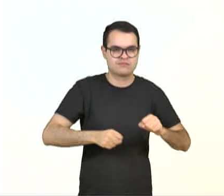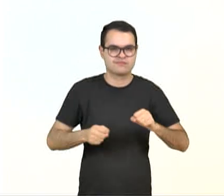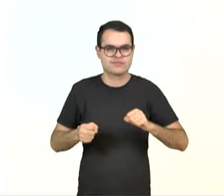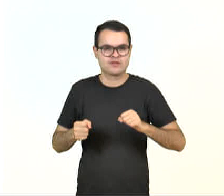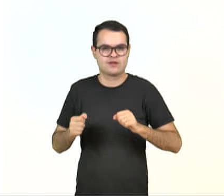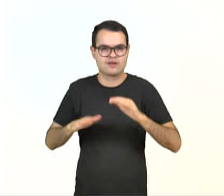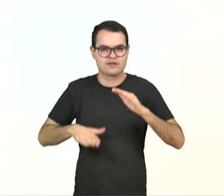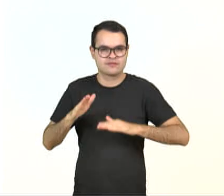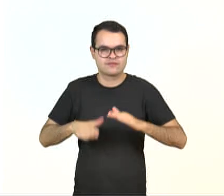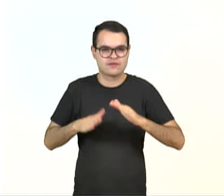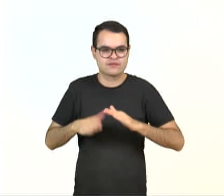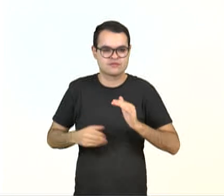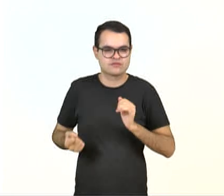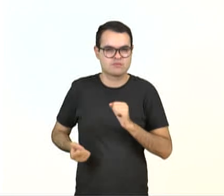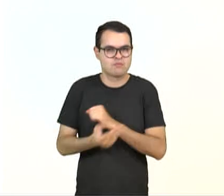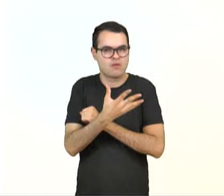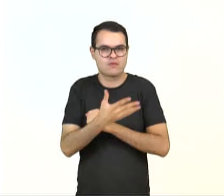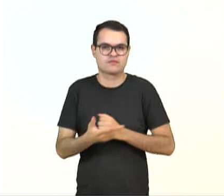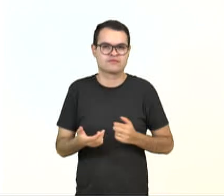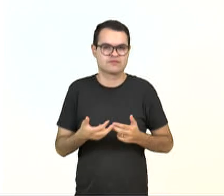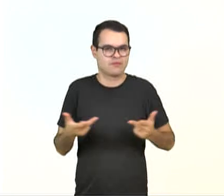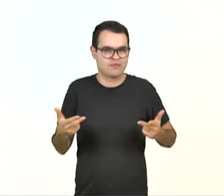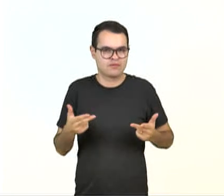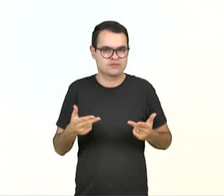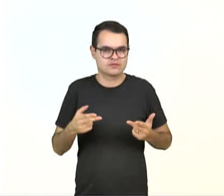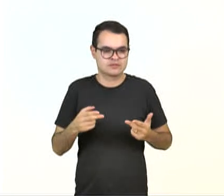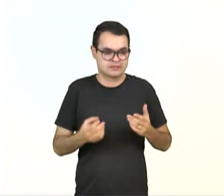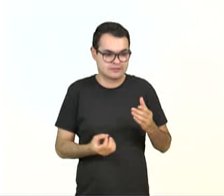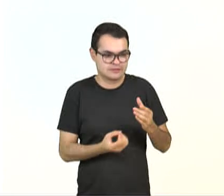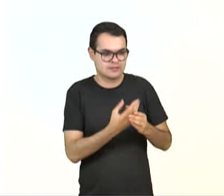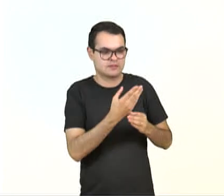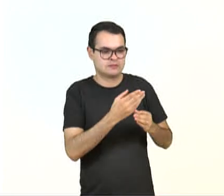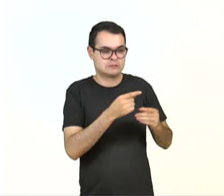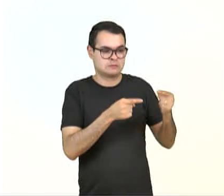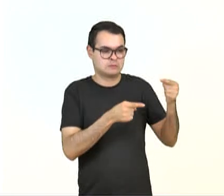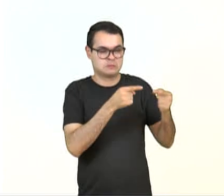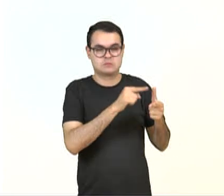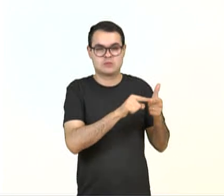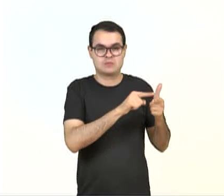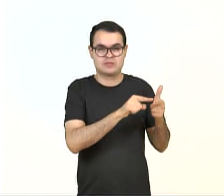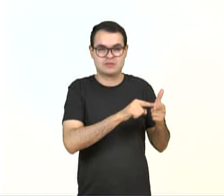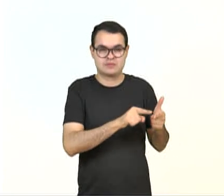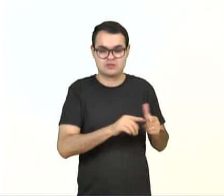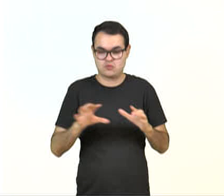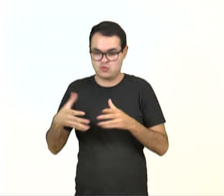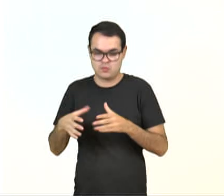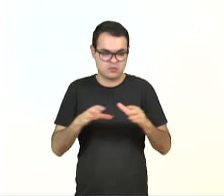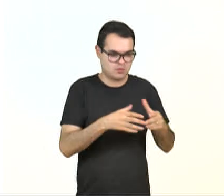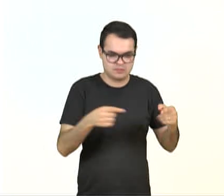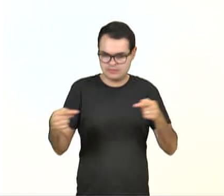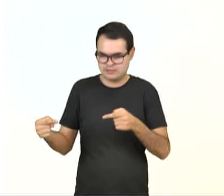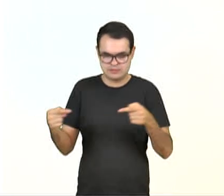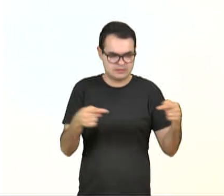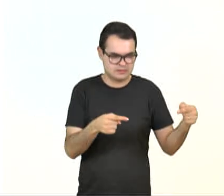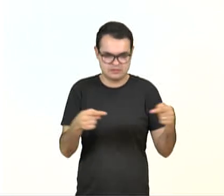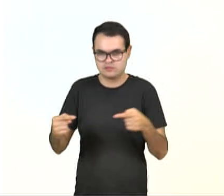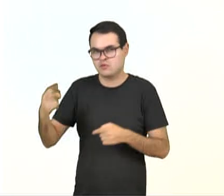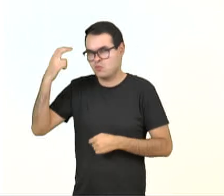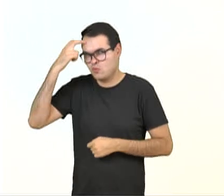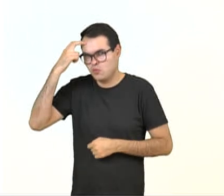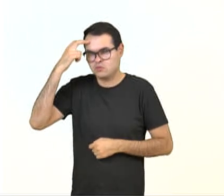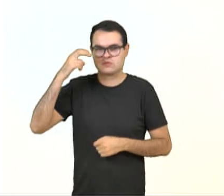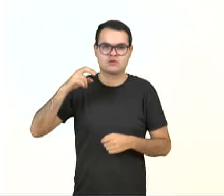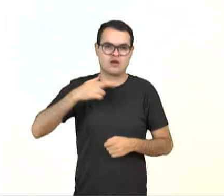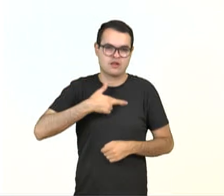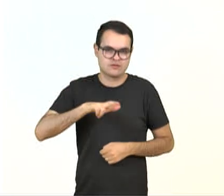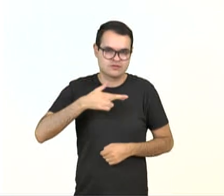Estado, que geram crises políticas, tá? Rivalidades tribais motivadas por questões étnicas